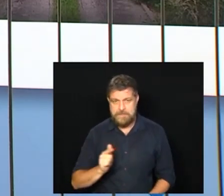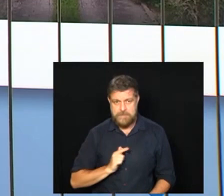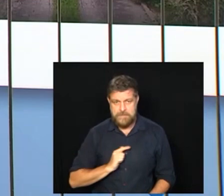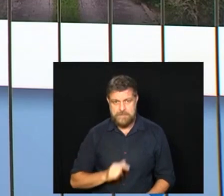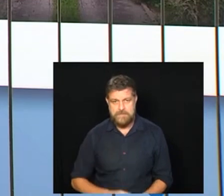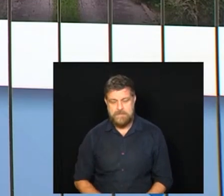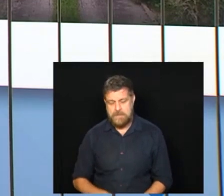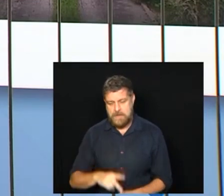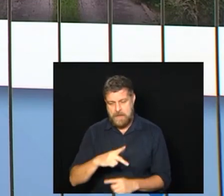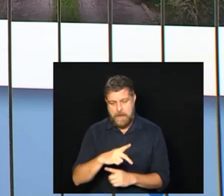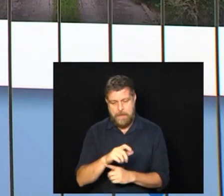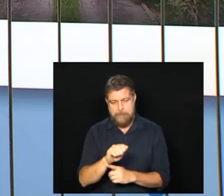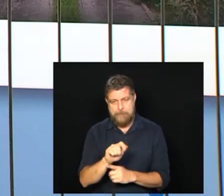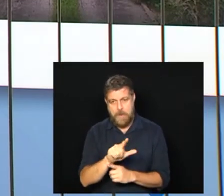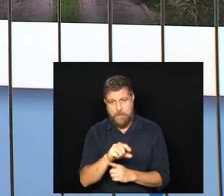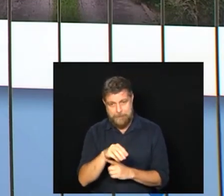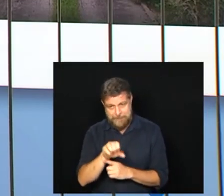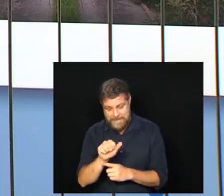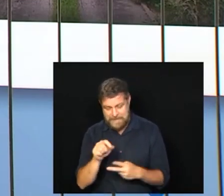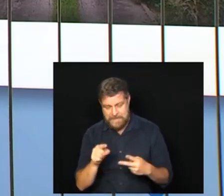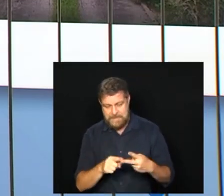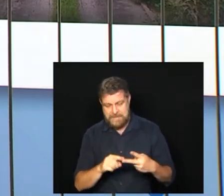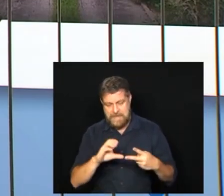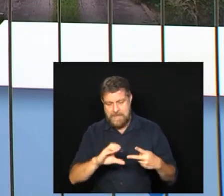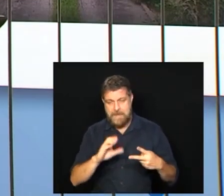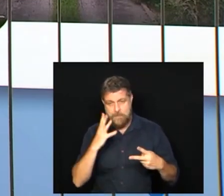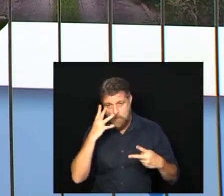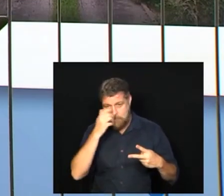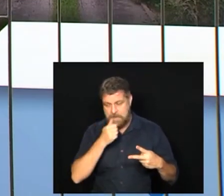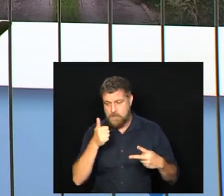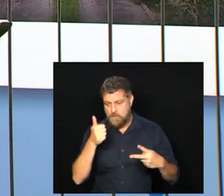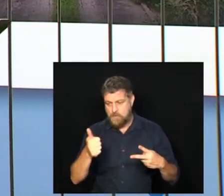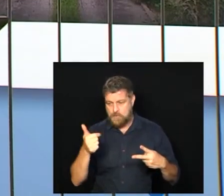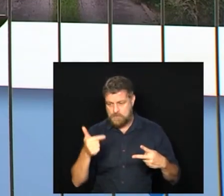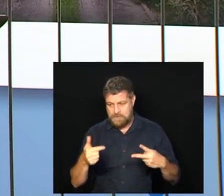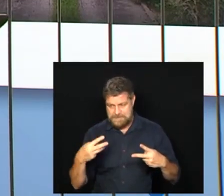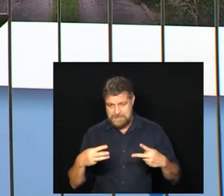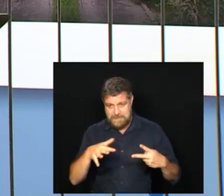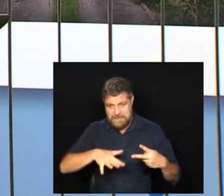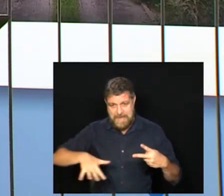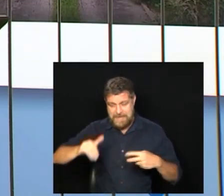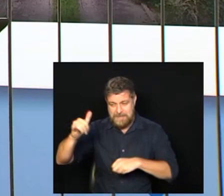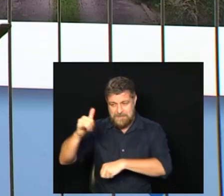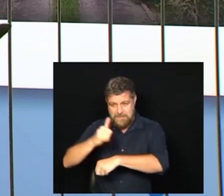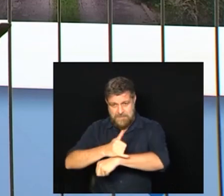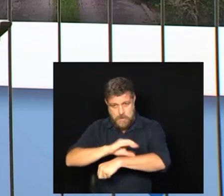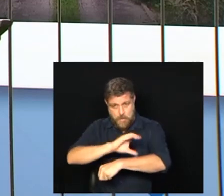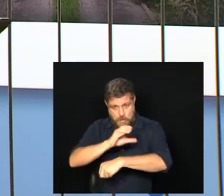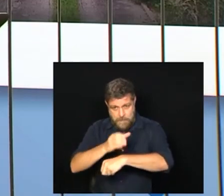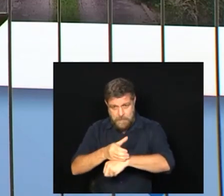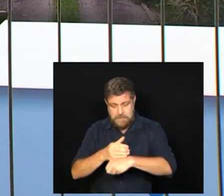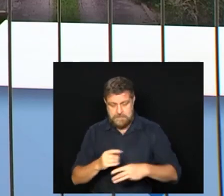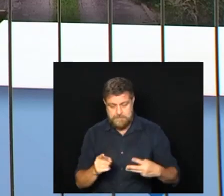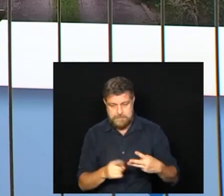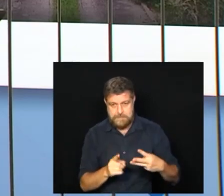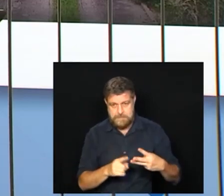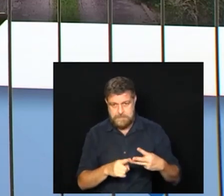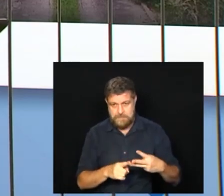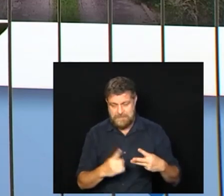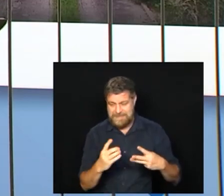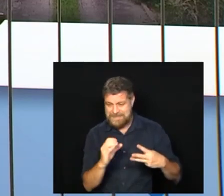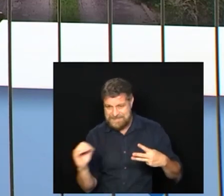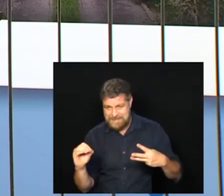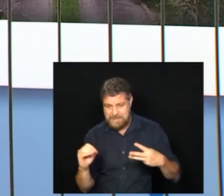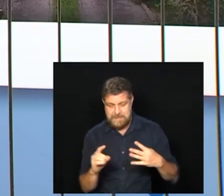Vila Palmeiras, Jardim Campo Belo 1, 2 e 3, ali na região do aeroporto de Viracopos, Parque